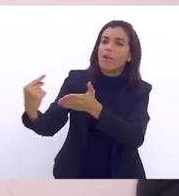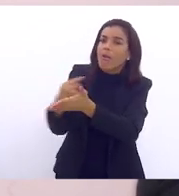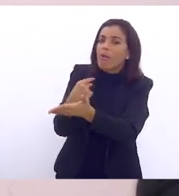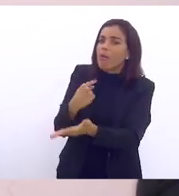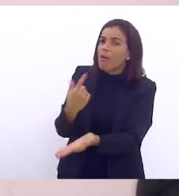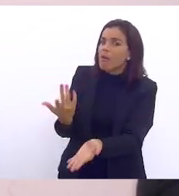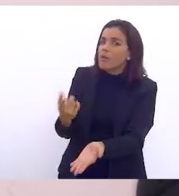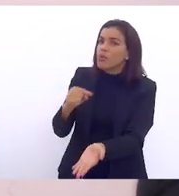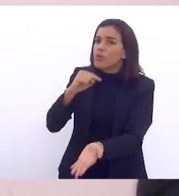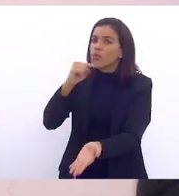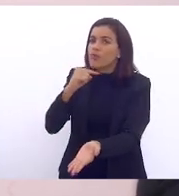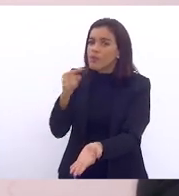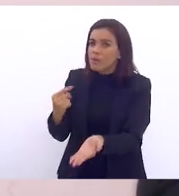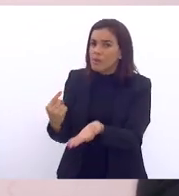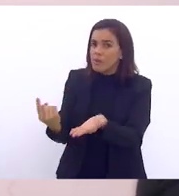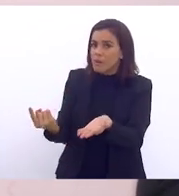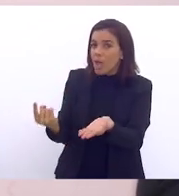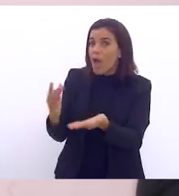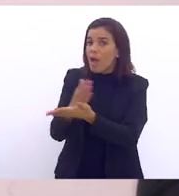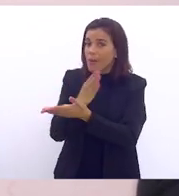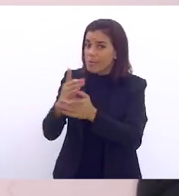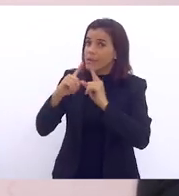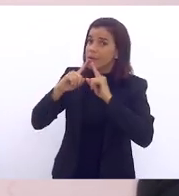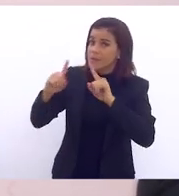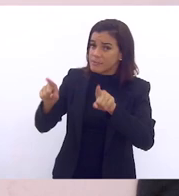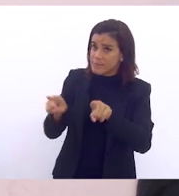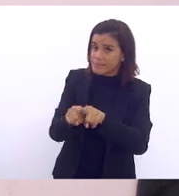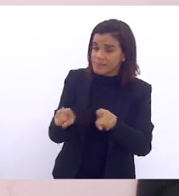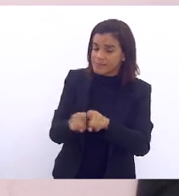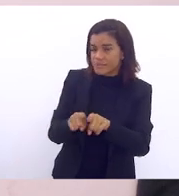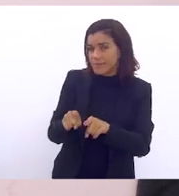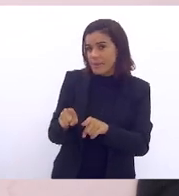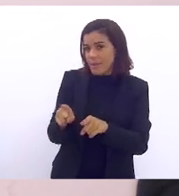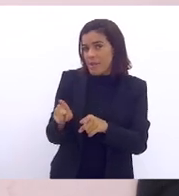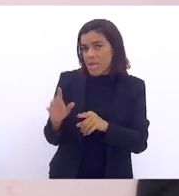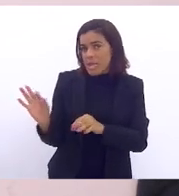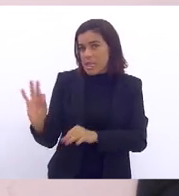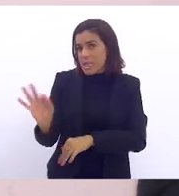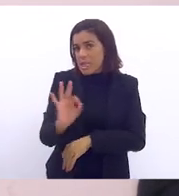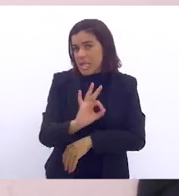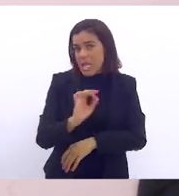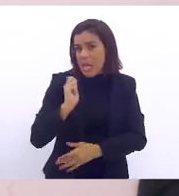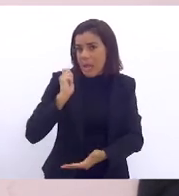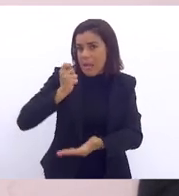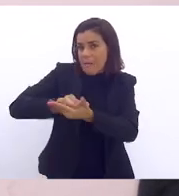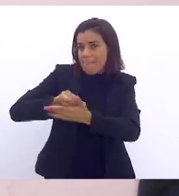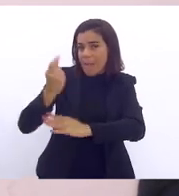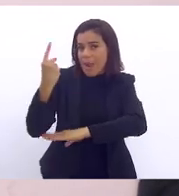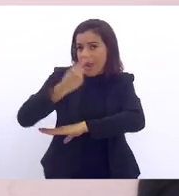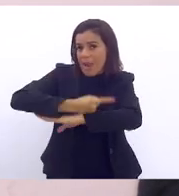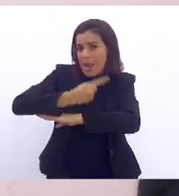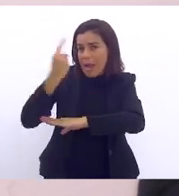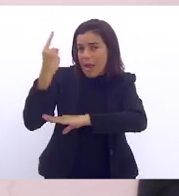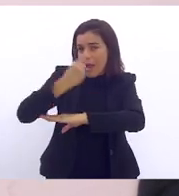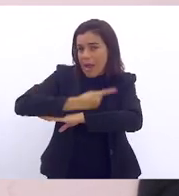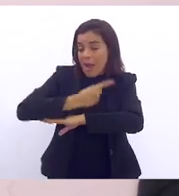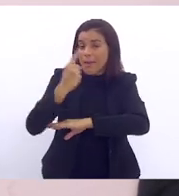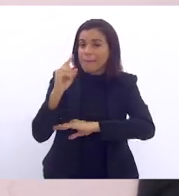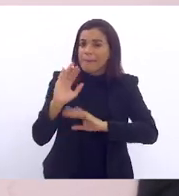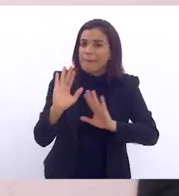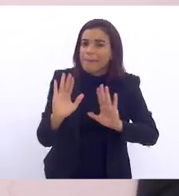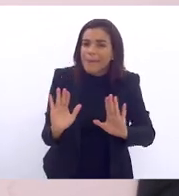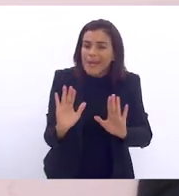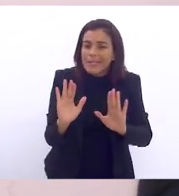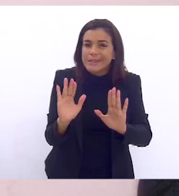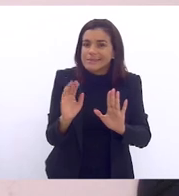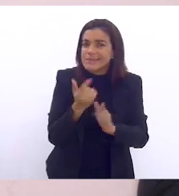e dúvidas né E algumas queixas é claro né Ninguém queria pagar pedágio Essa é esse é um fato mas também se